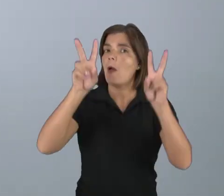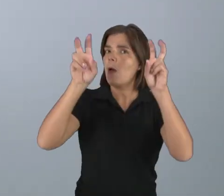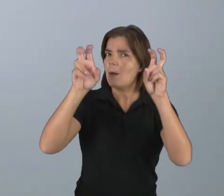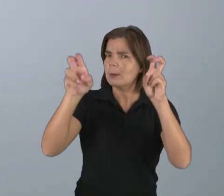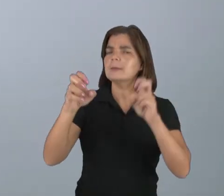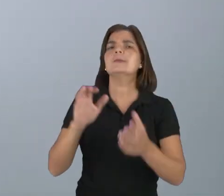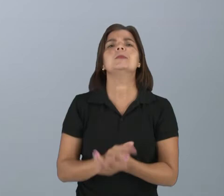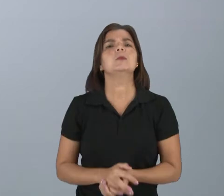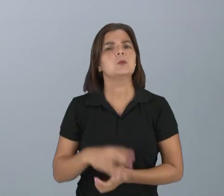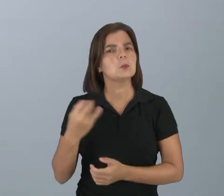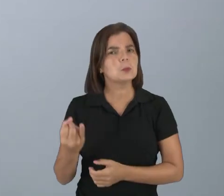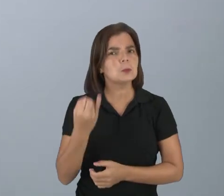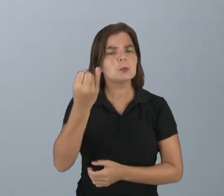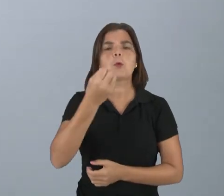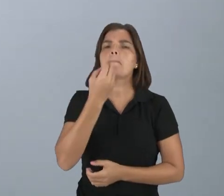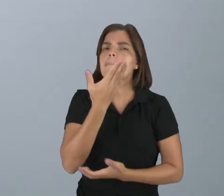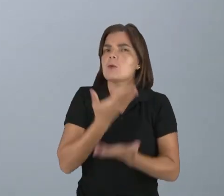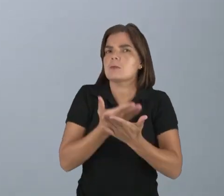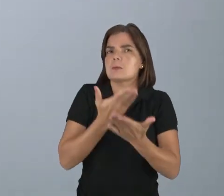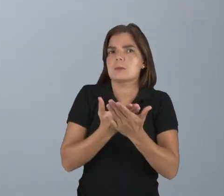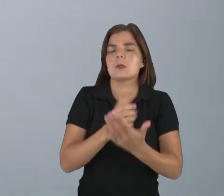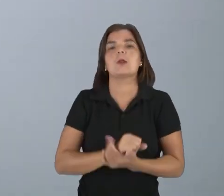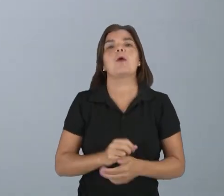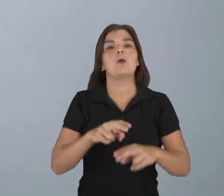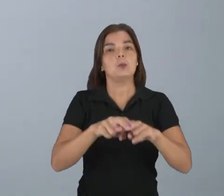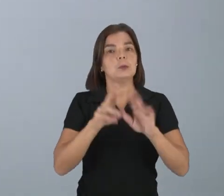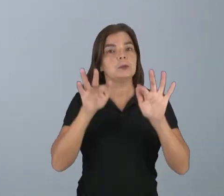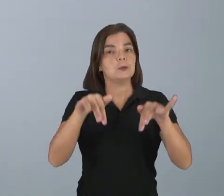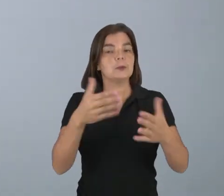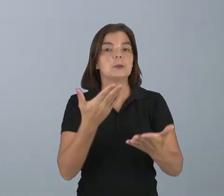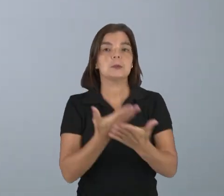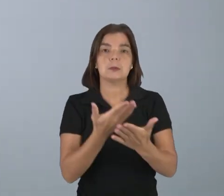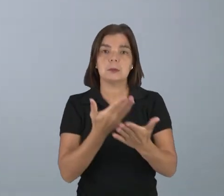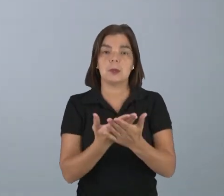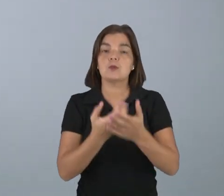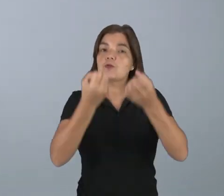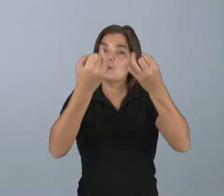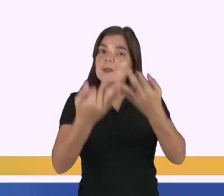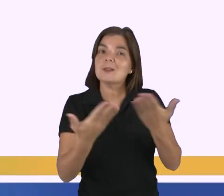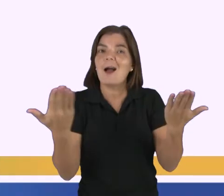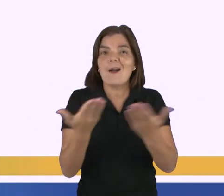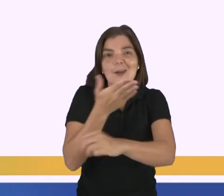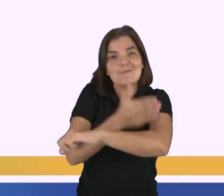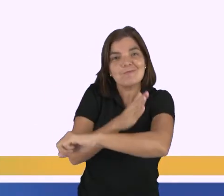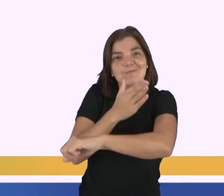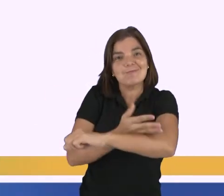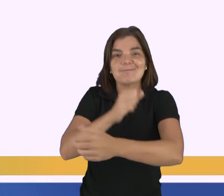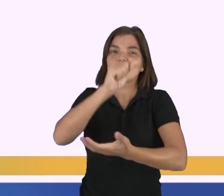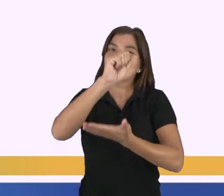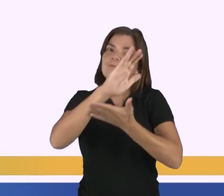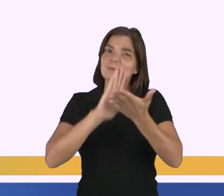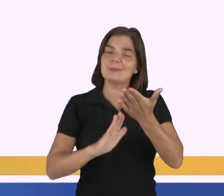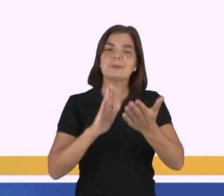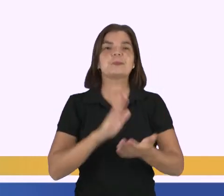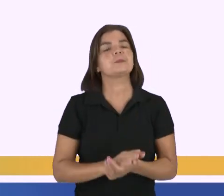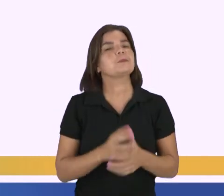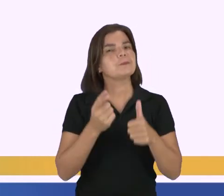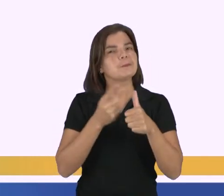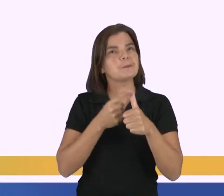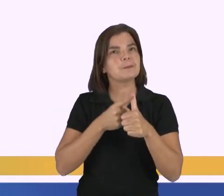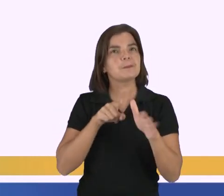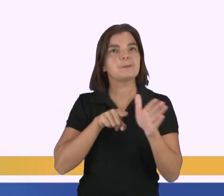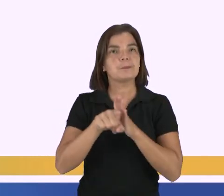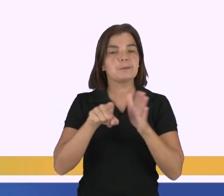muito gostoso de se estudar. Então com isso a gente encerra essa parte conceitual e vamos para o nosso exercitando. Presta bem